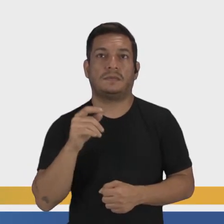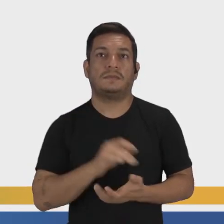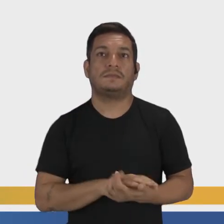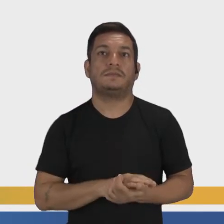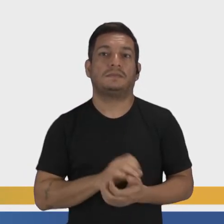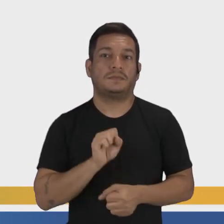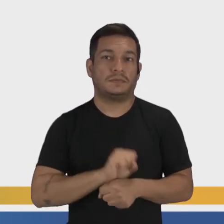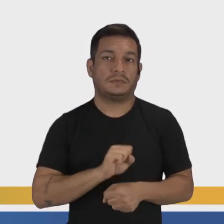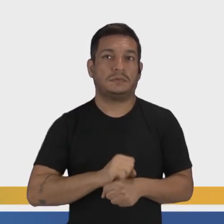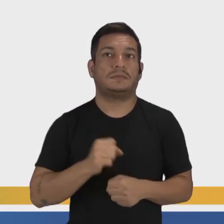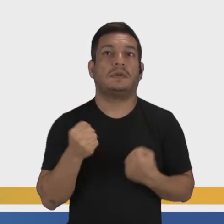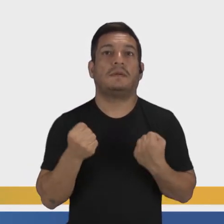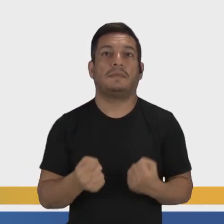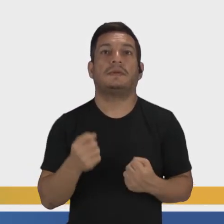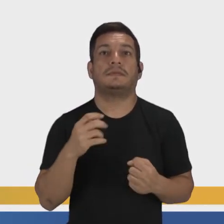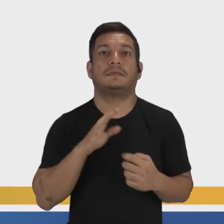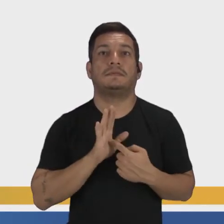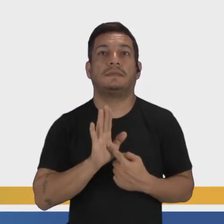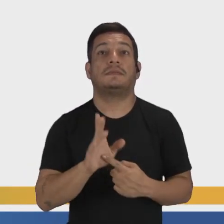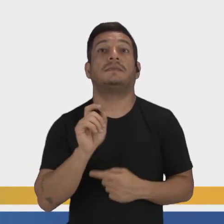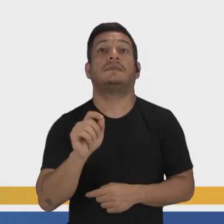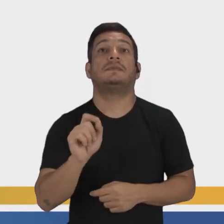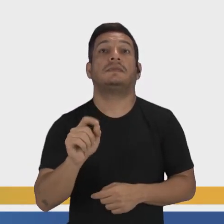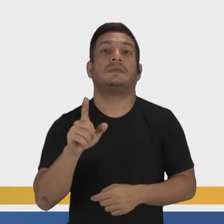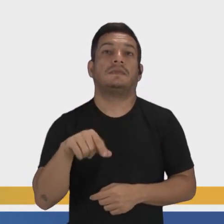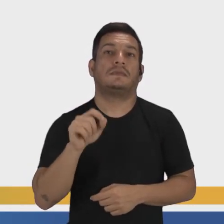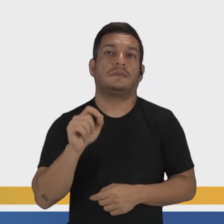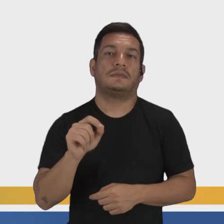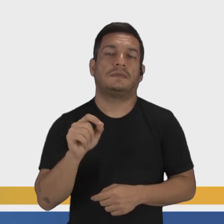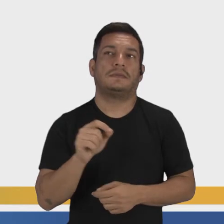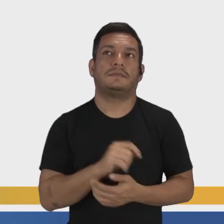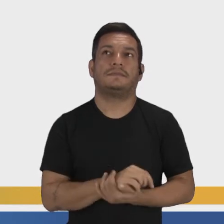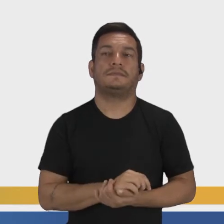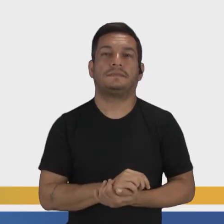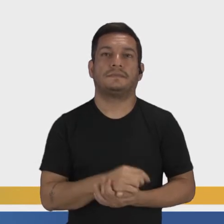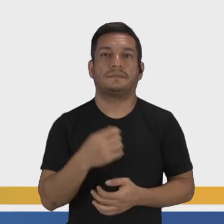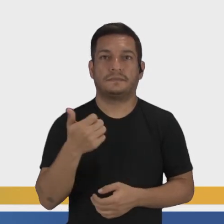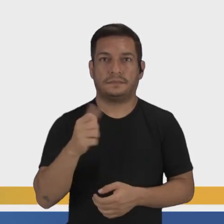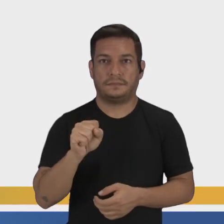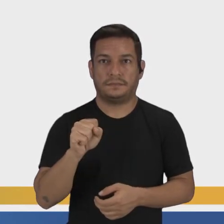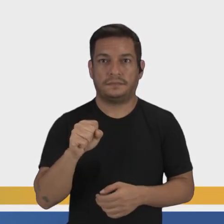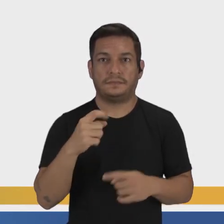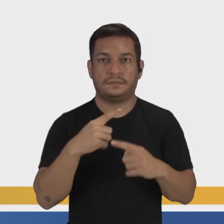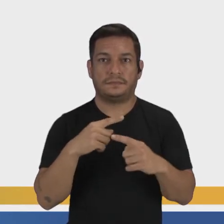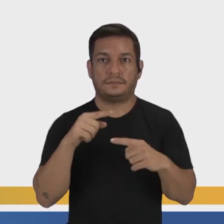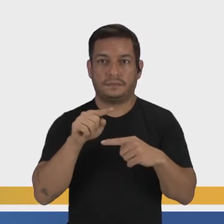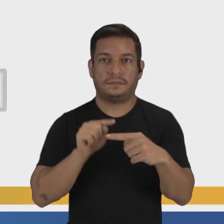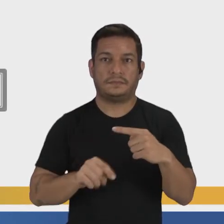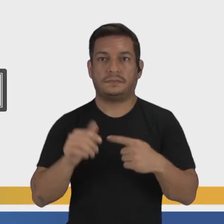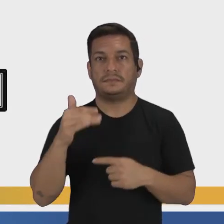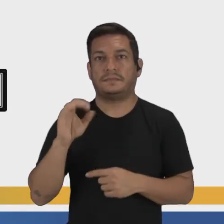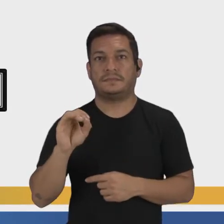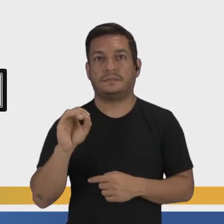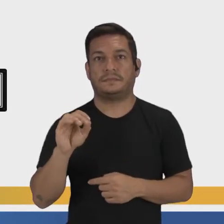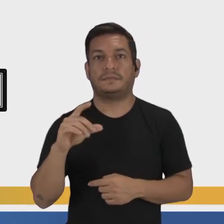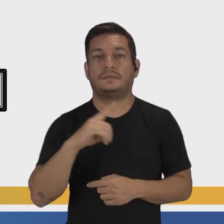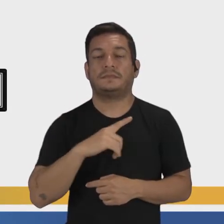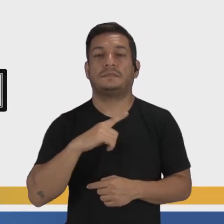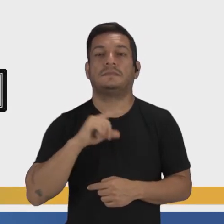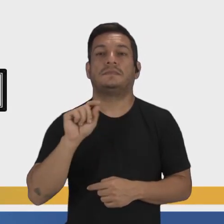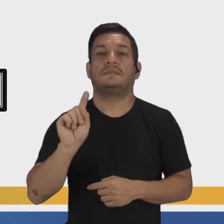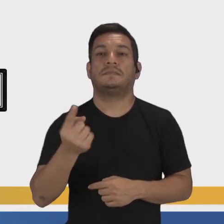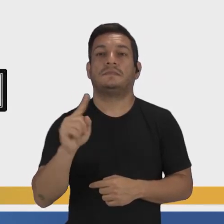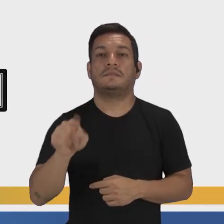quadrado, a massa aparente registrada na balança será de 18 dividido por 10, então nós temos